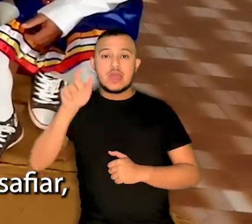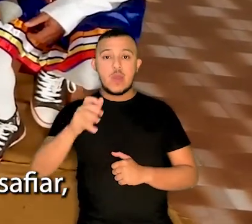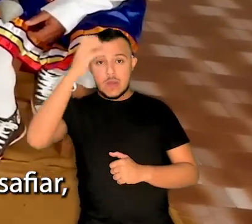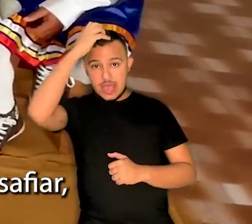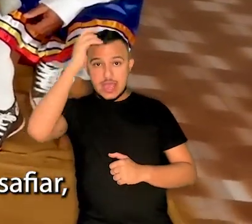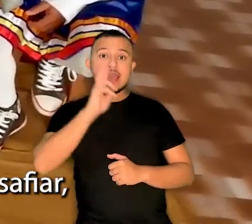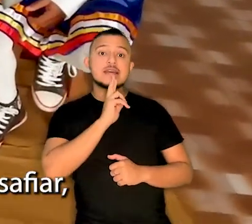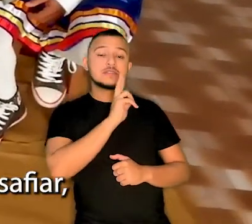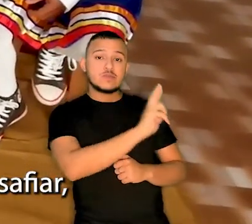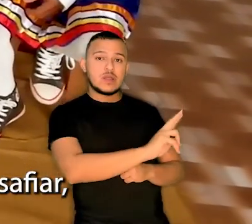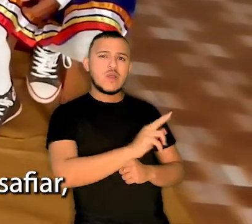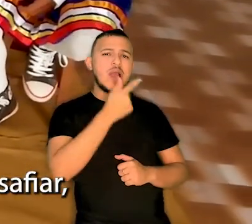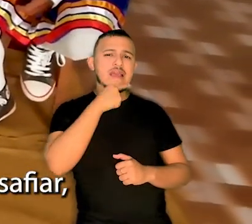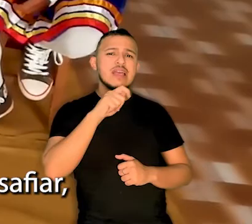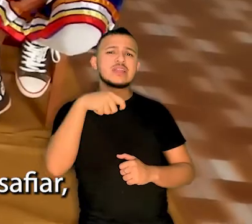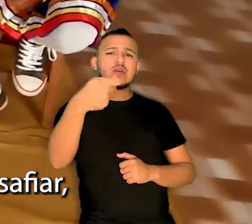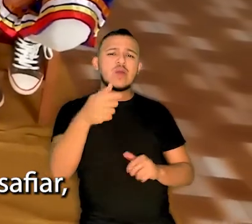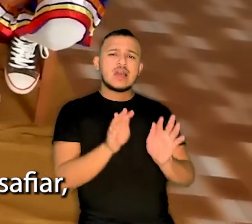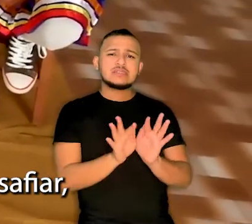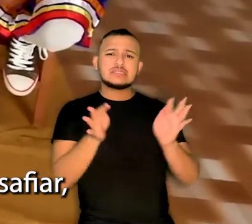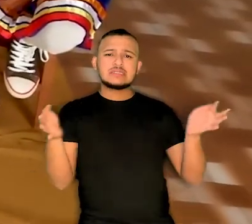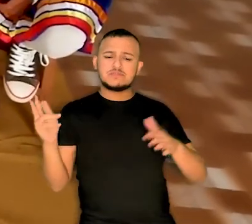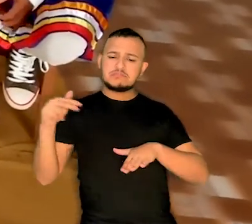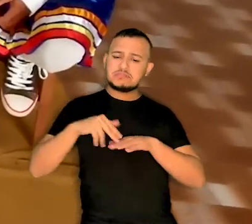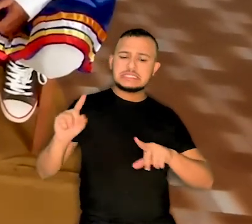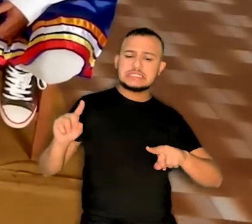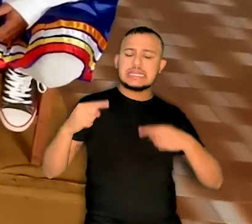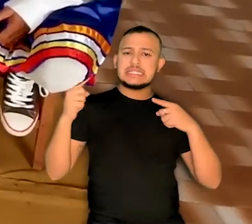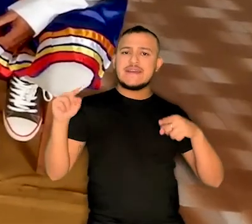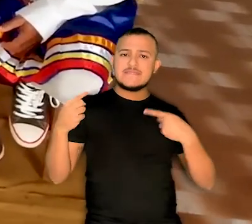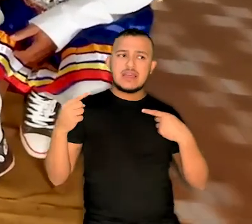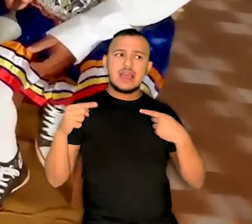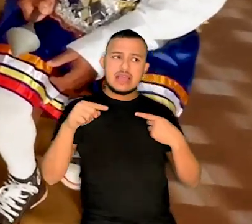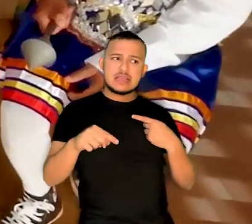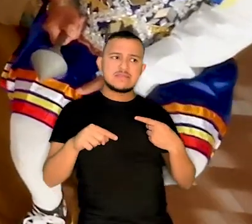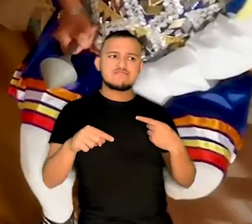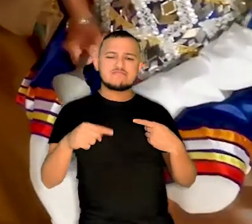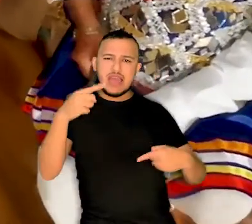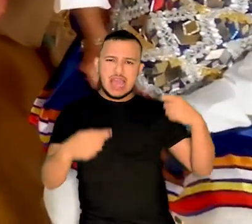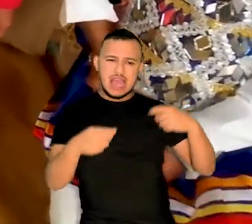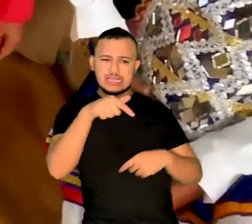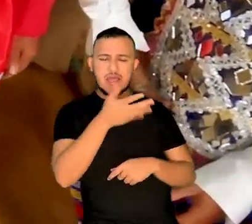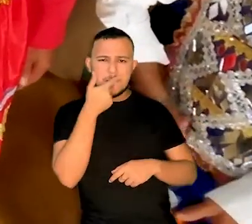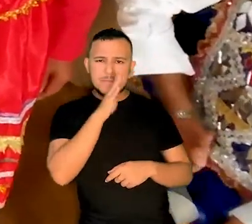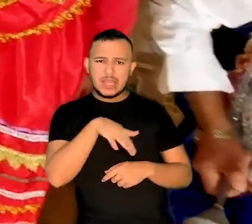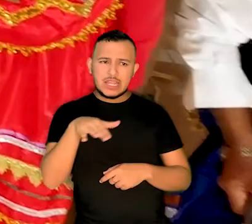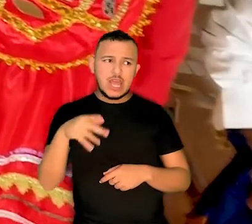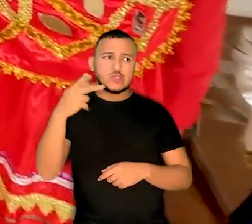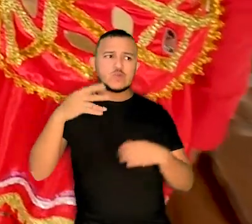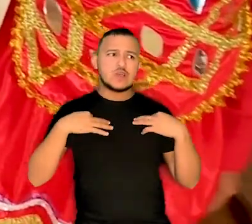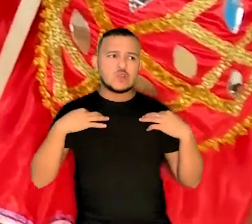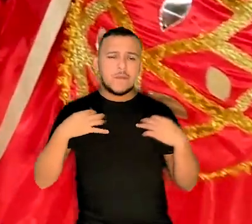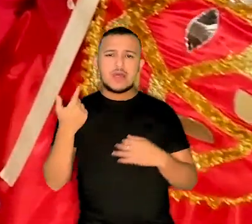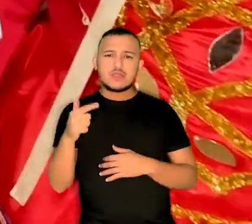respondeu: quem sois tu tão pequenino que vem me desafiar? Achas que eu vou me ocupar, batalhar contra o menino? Tu és louco ou não